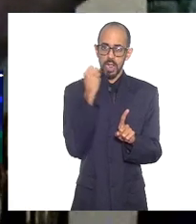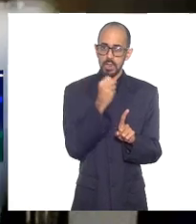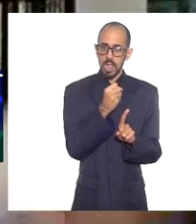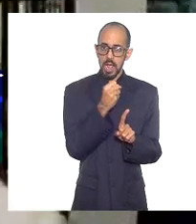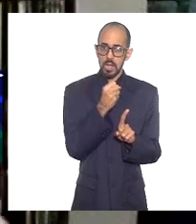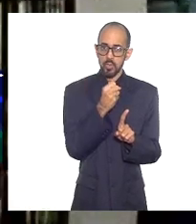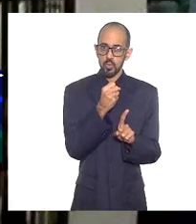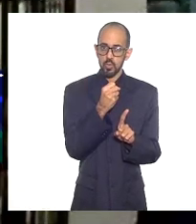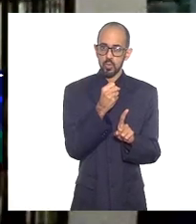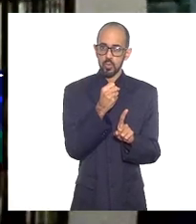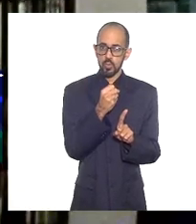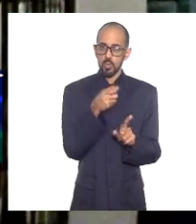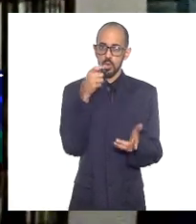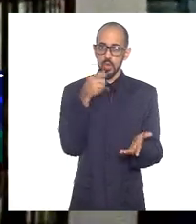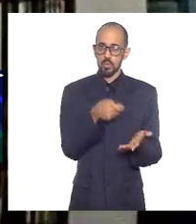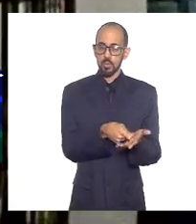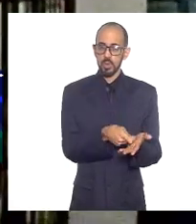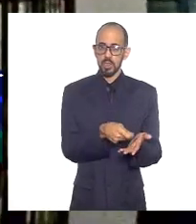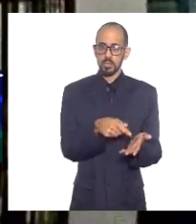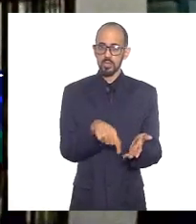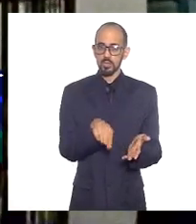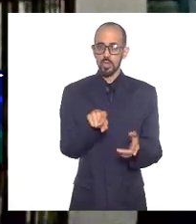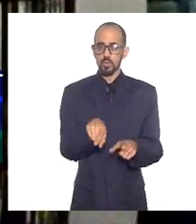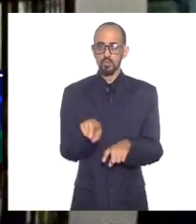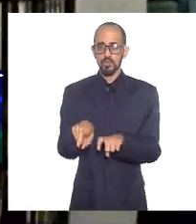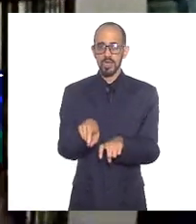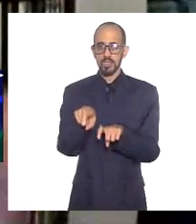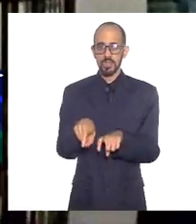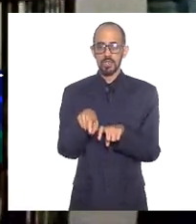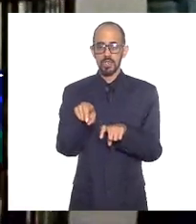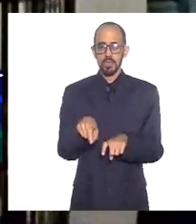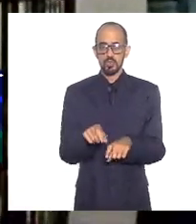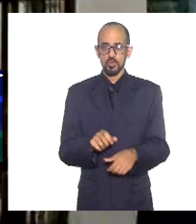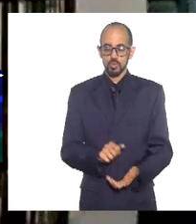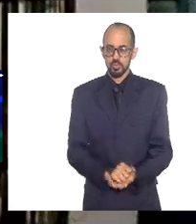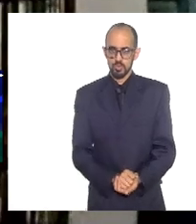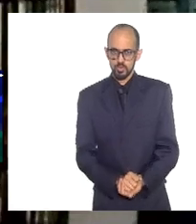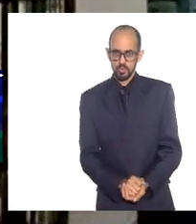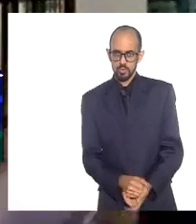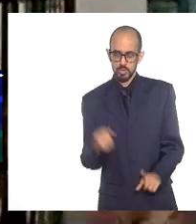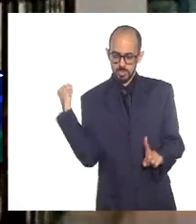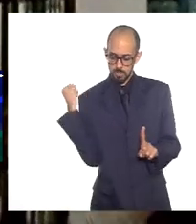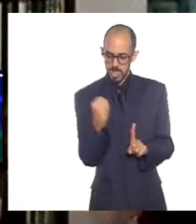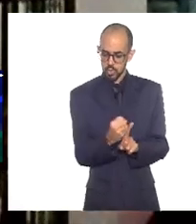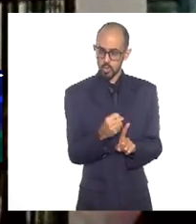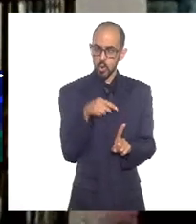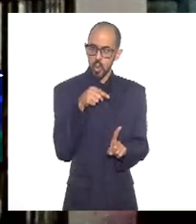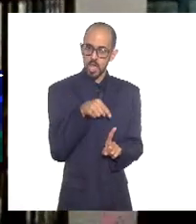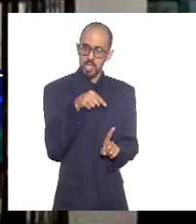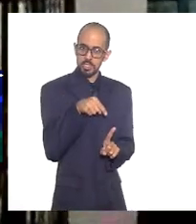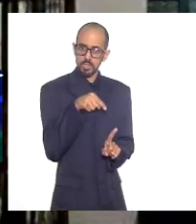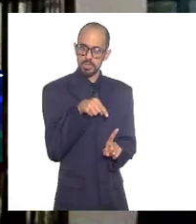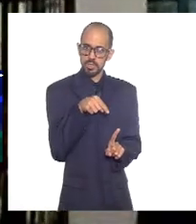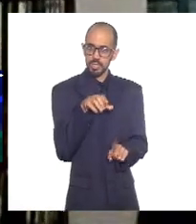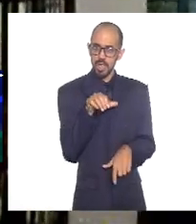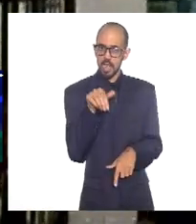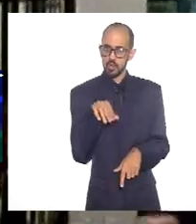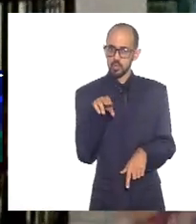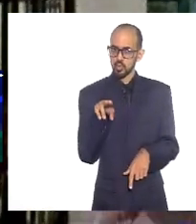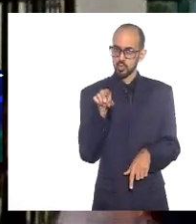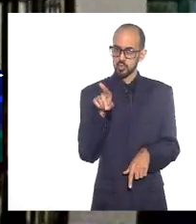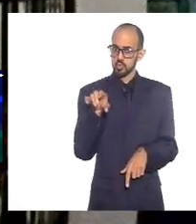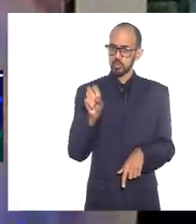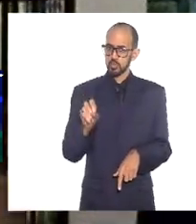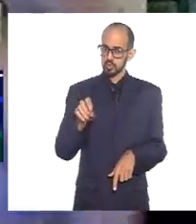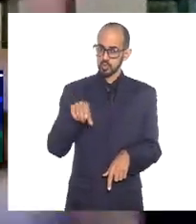a mando dos fazendeiros. Então, o que se matou, e no caso de Canudos, quer dizer,